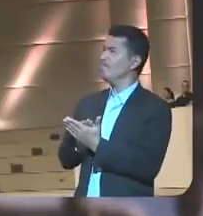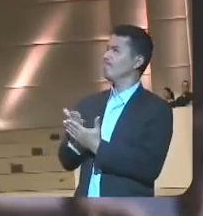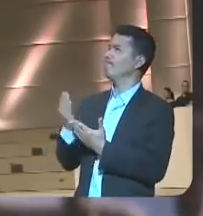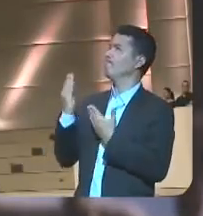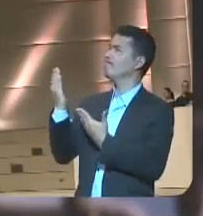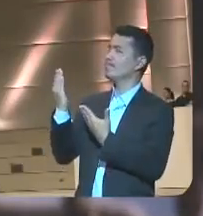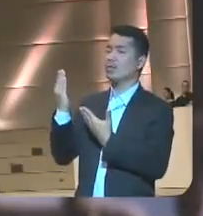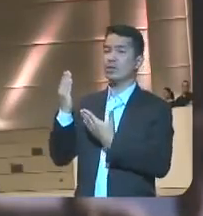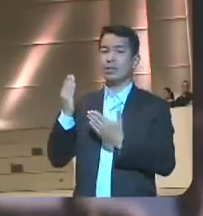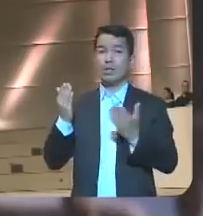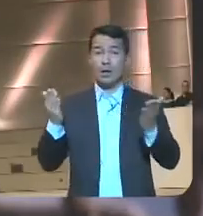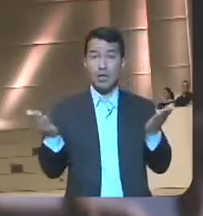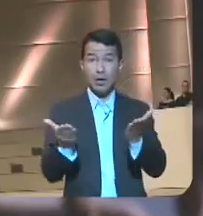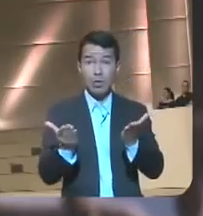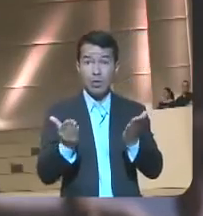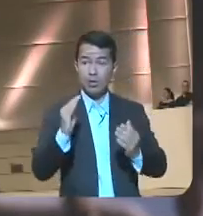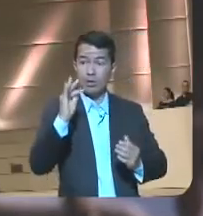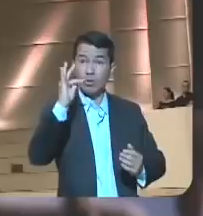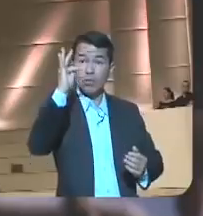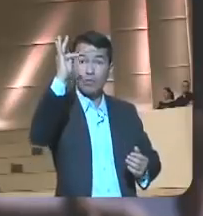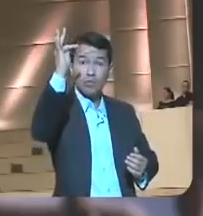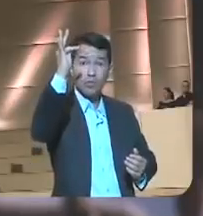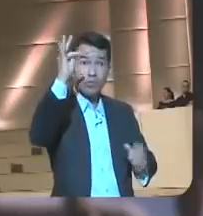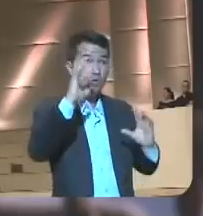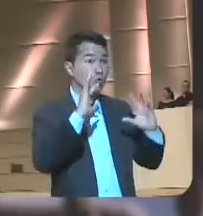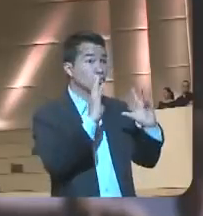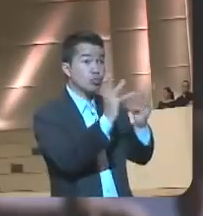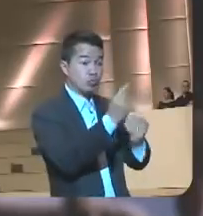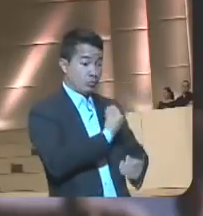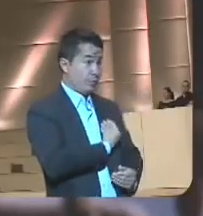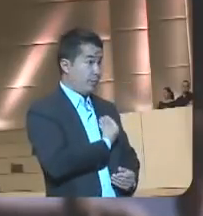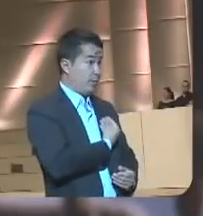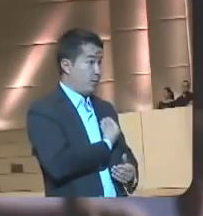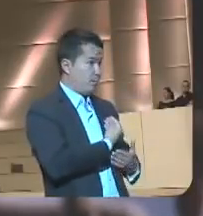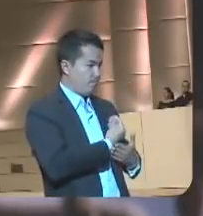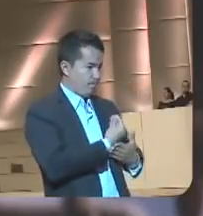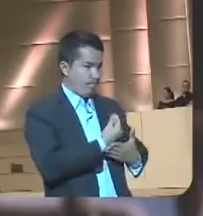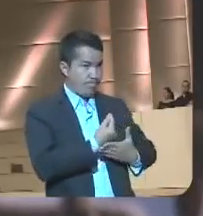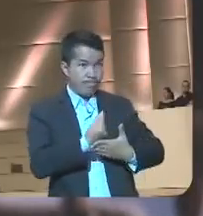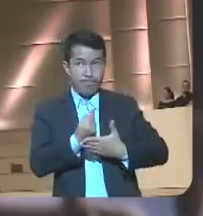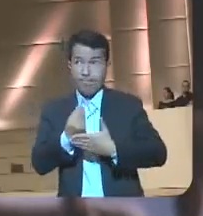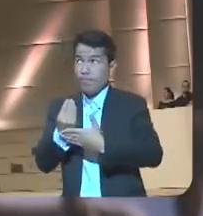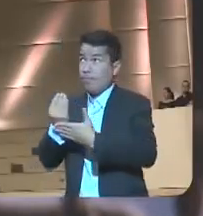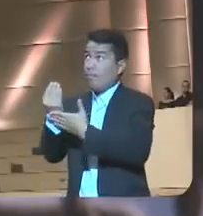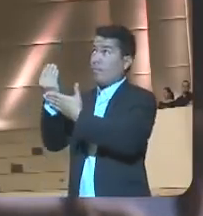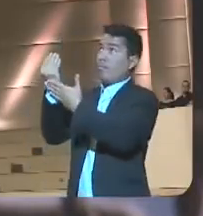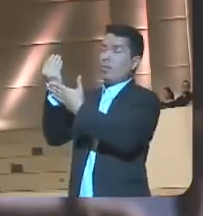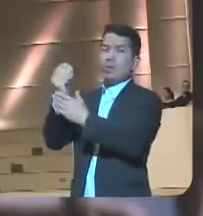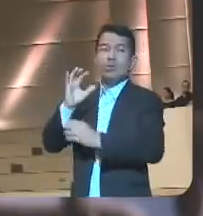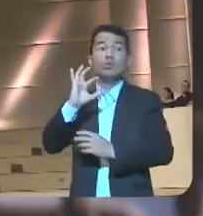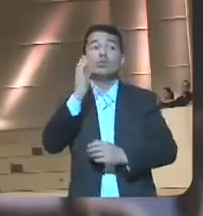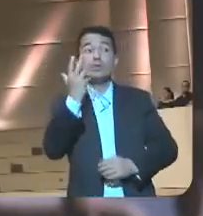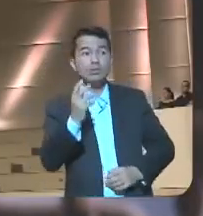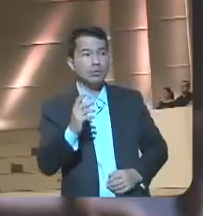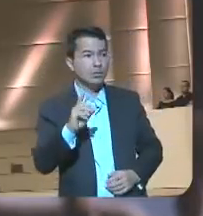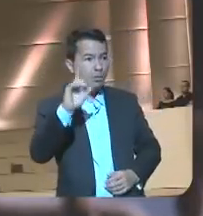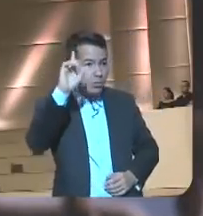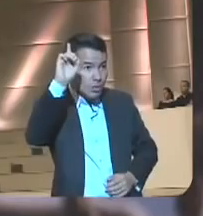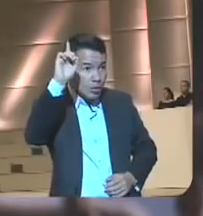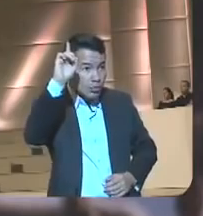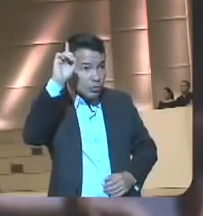futuro está na mão dele o senhor derrama sobre nós o seu espírito santo